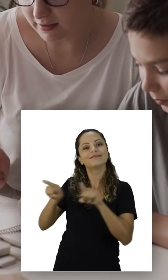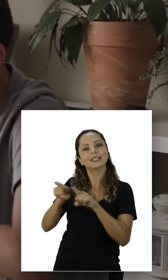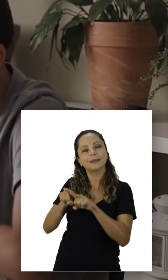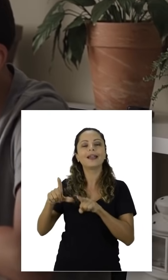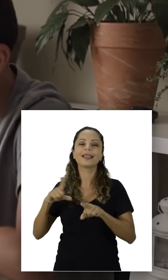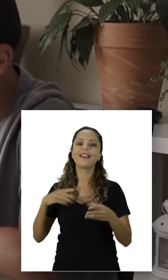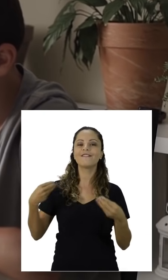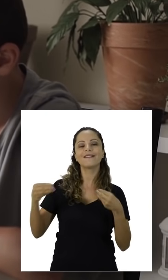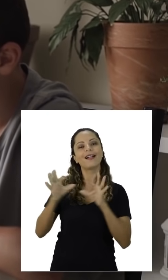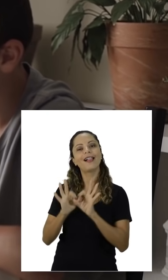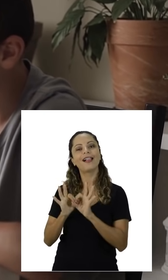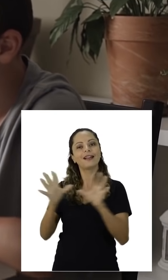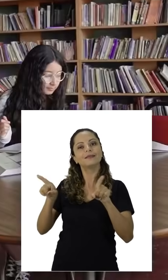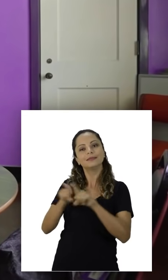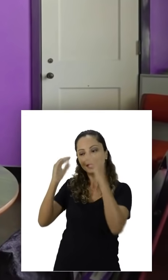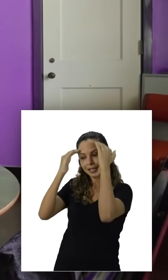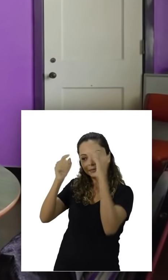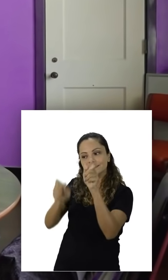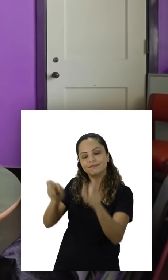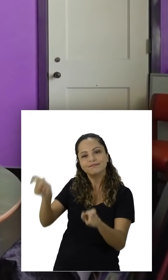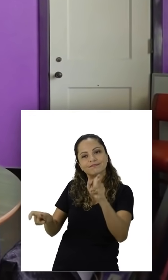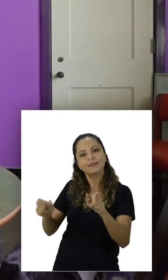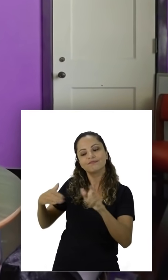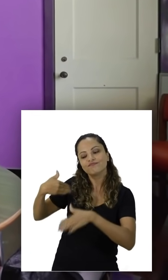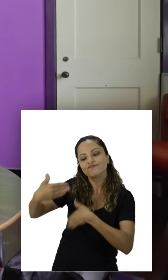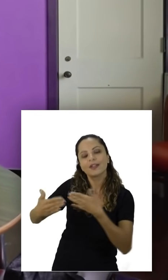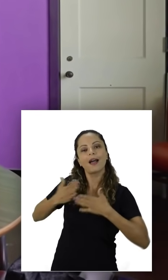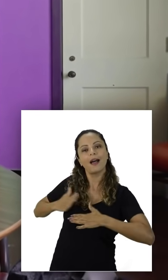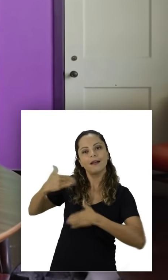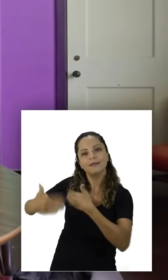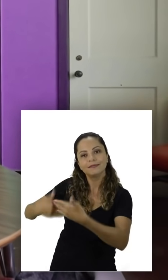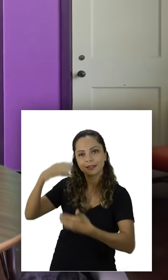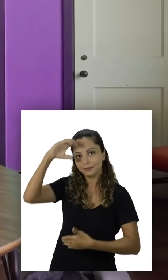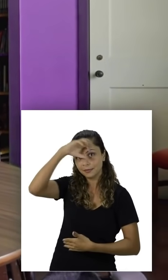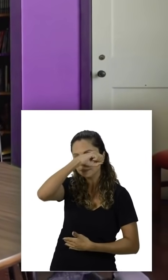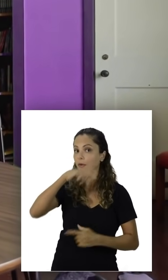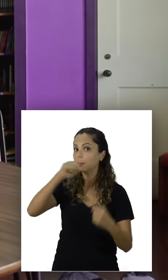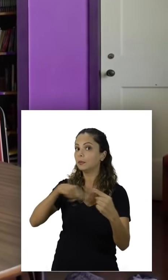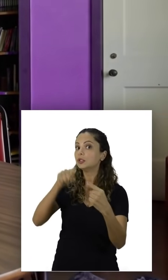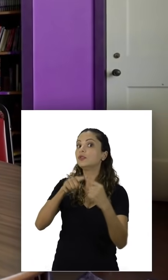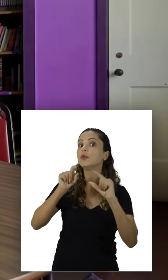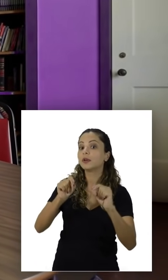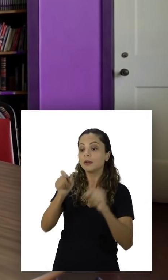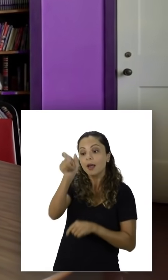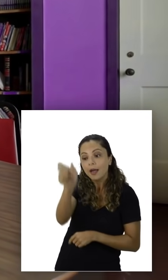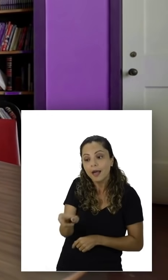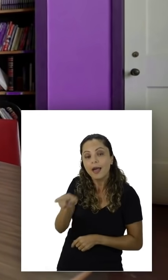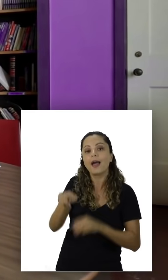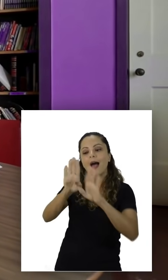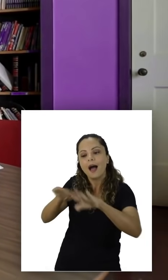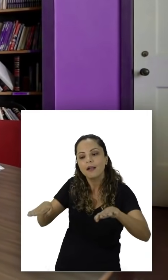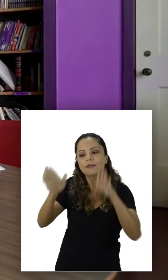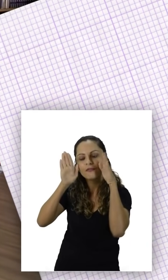flexibilidade e no ritmo do aprendizado do aluno. A ideia é proporcionar uma experiência integrada em que o aluno esteja sempre